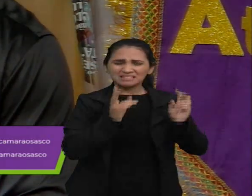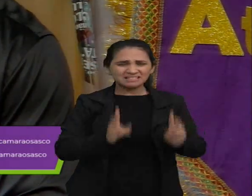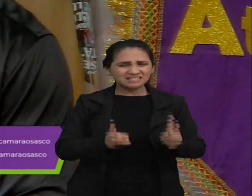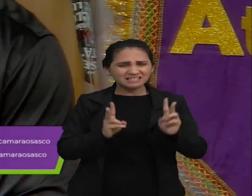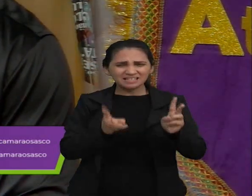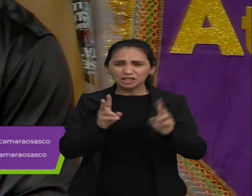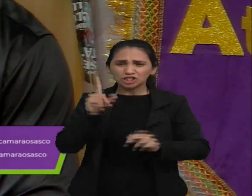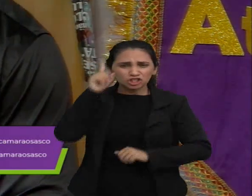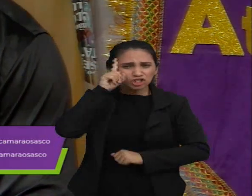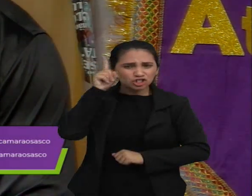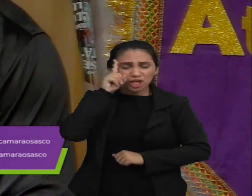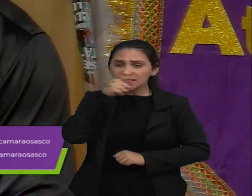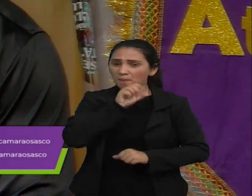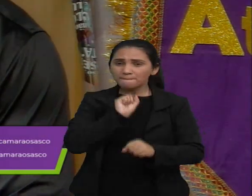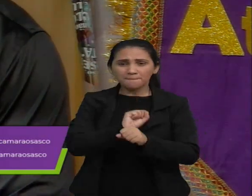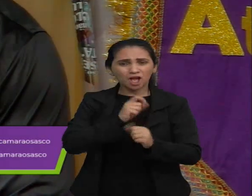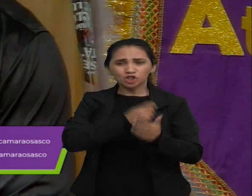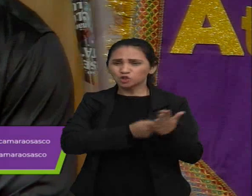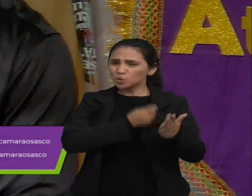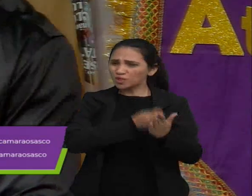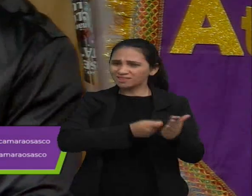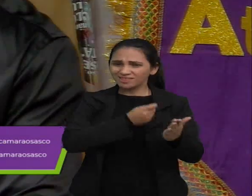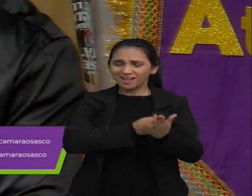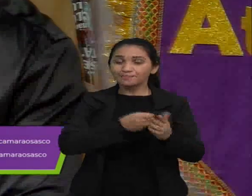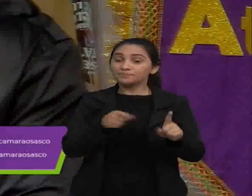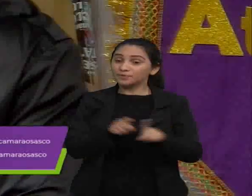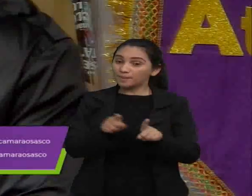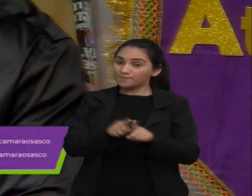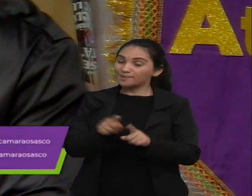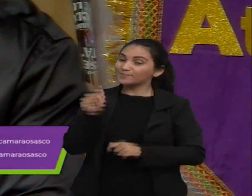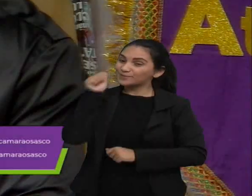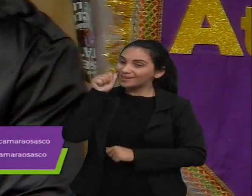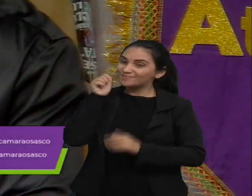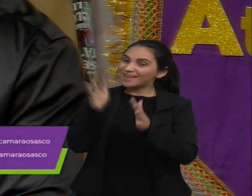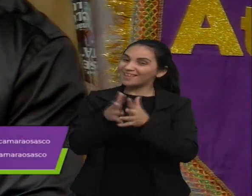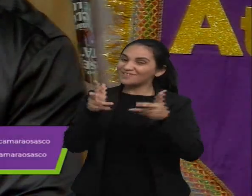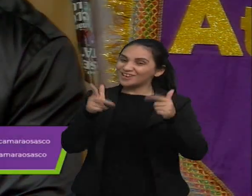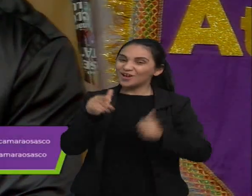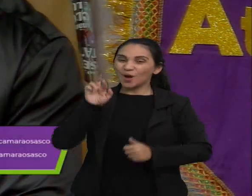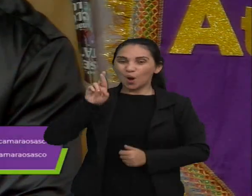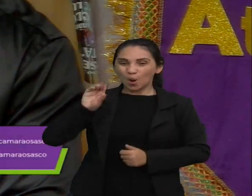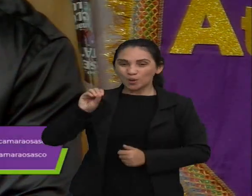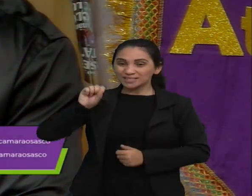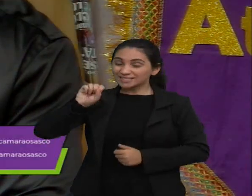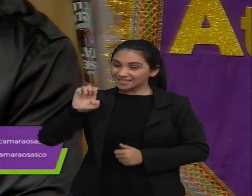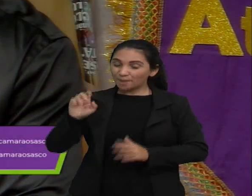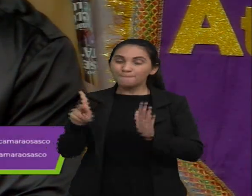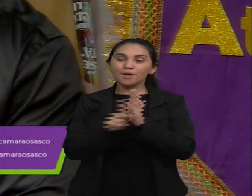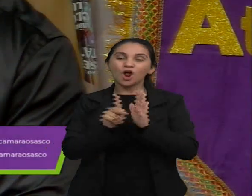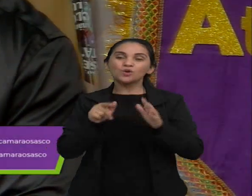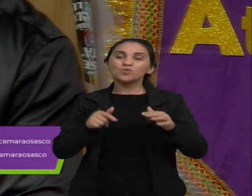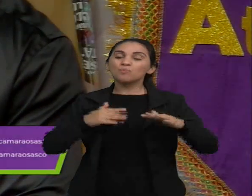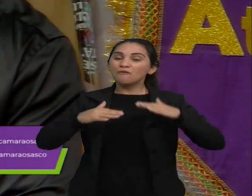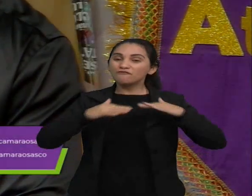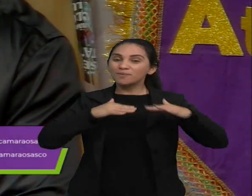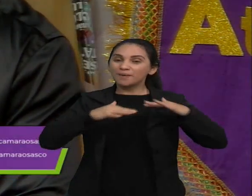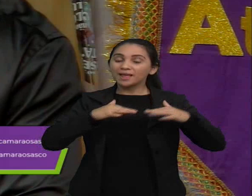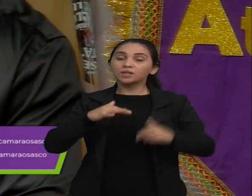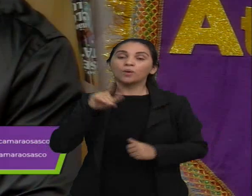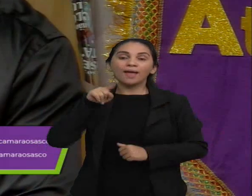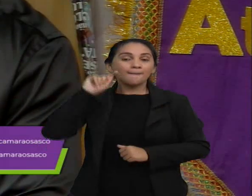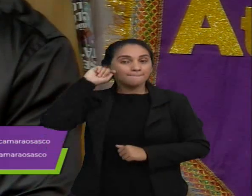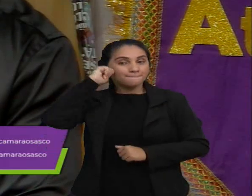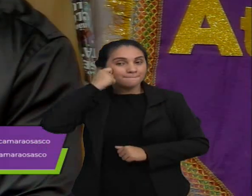rua todo dia e não para de lutar a Rose maravilhosa Rose do movimento pretas que representa a gente